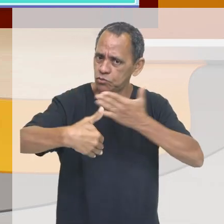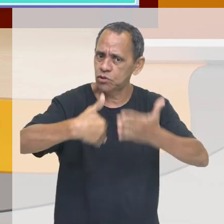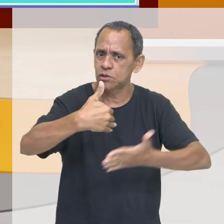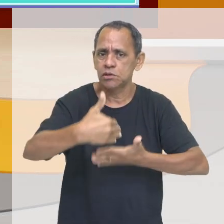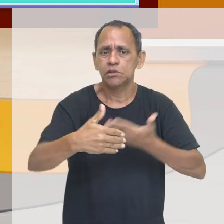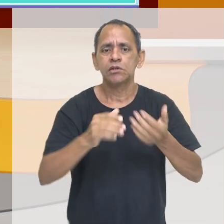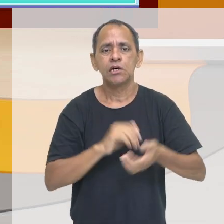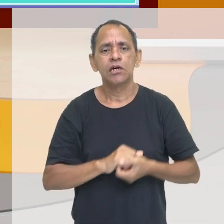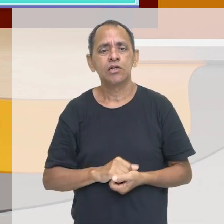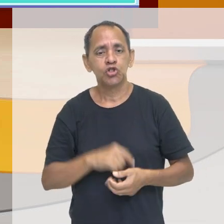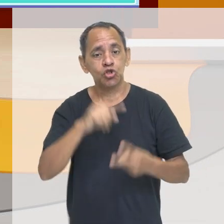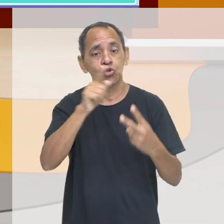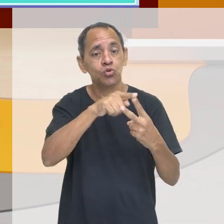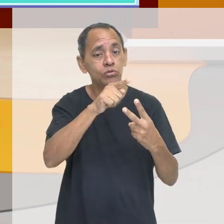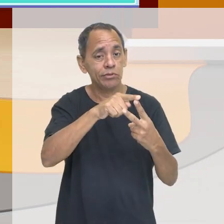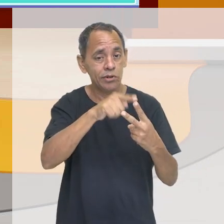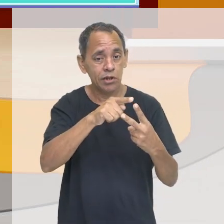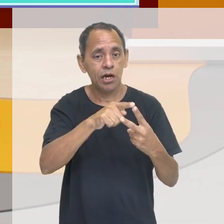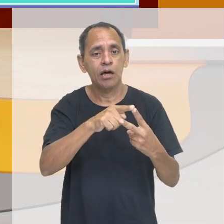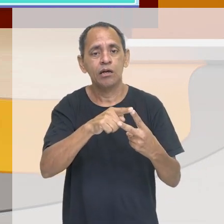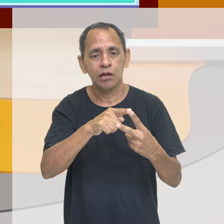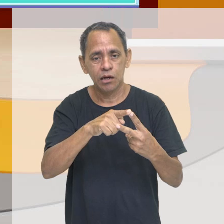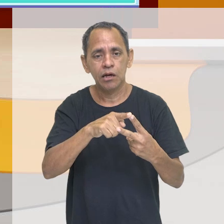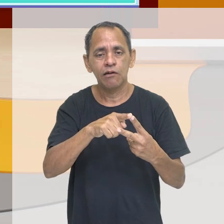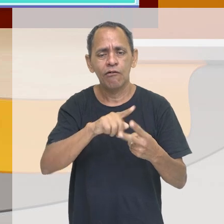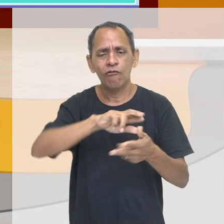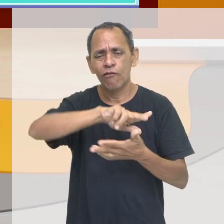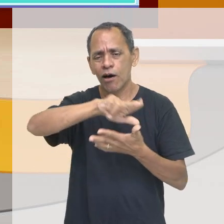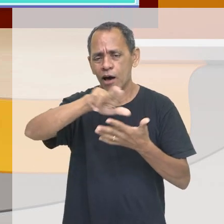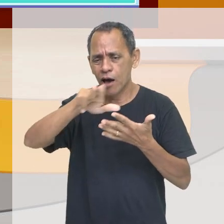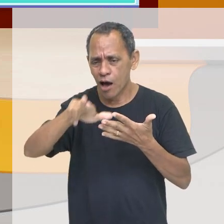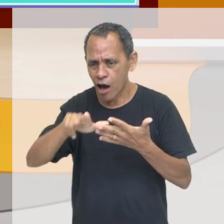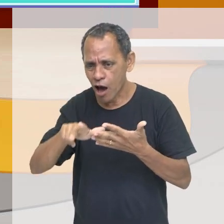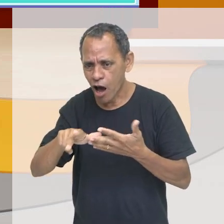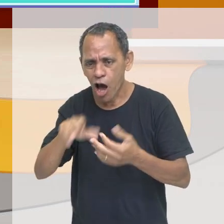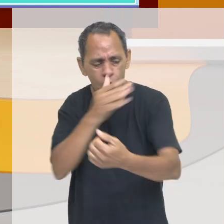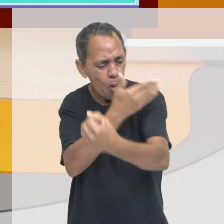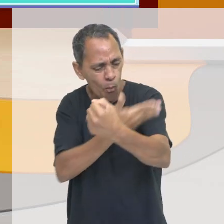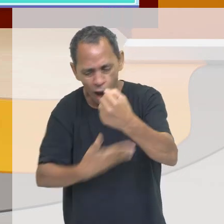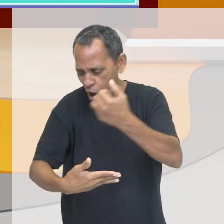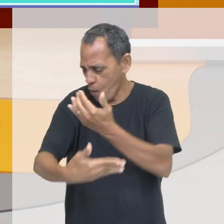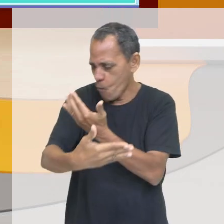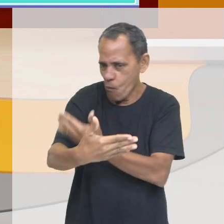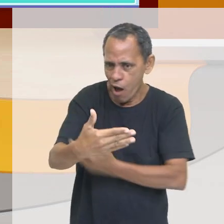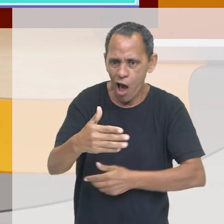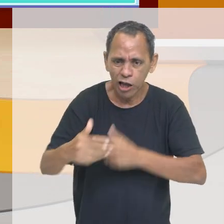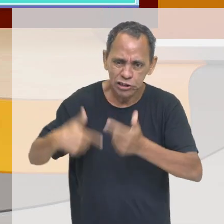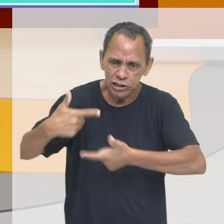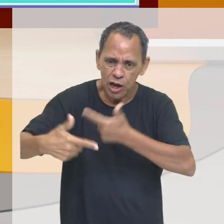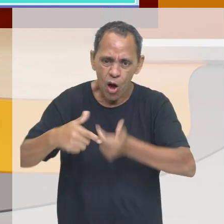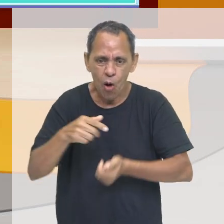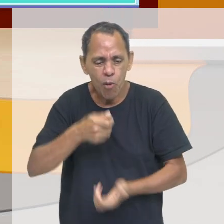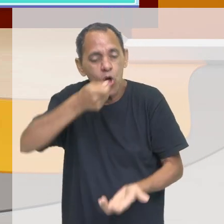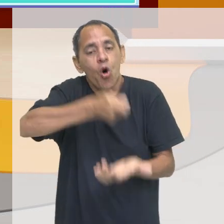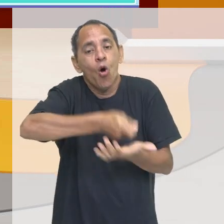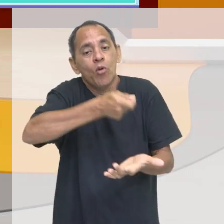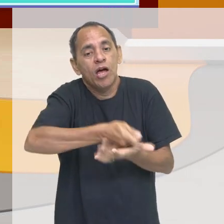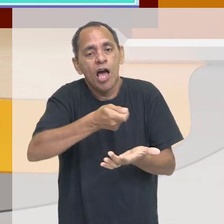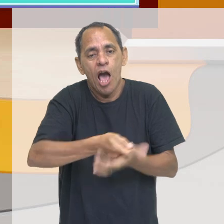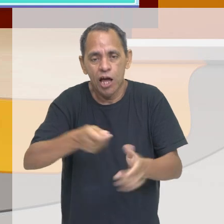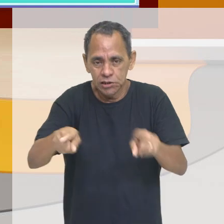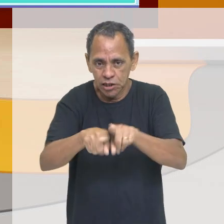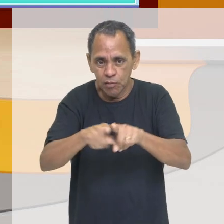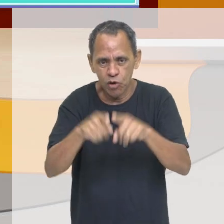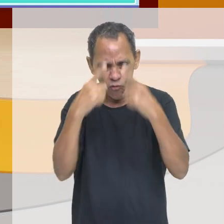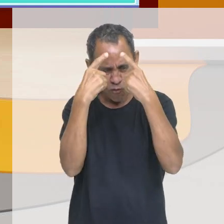aconteceu inúmeras mutilações, trabalho forçado, enfim, as maiores atrocidades aconteceram naquela